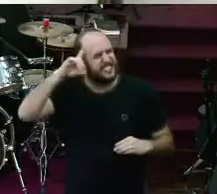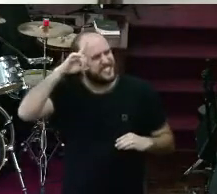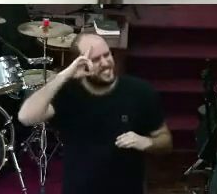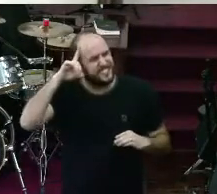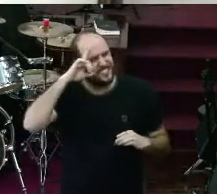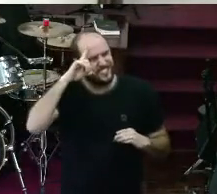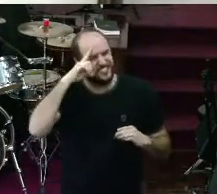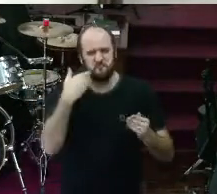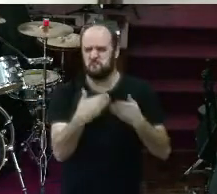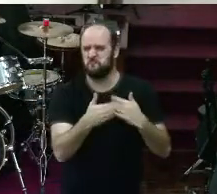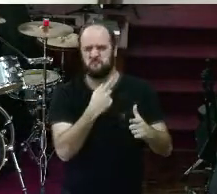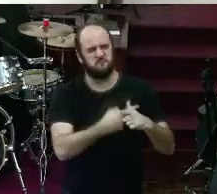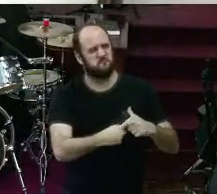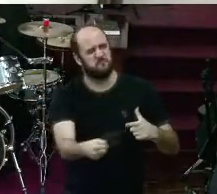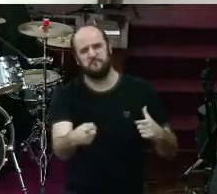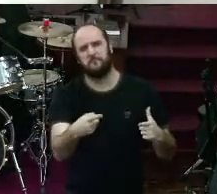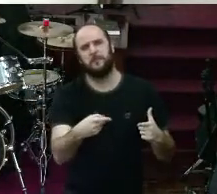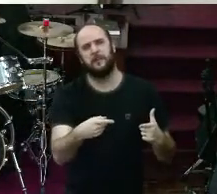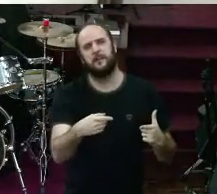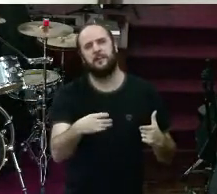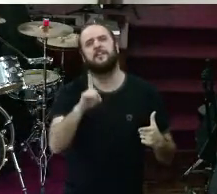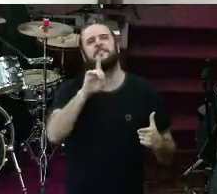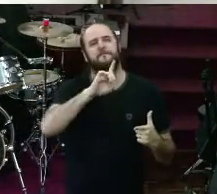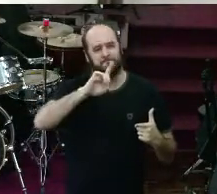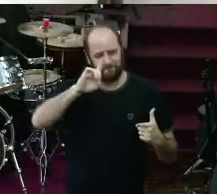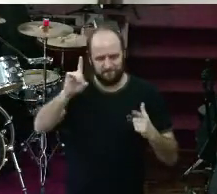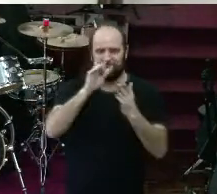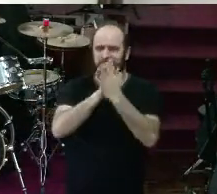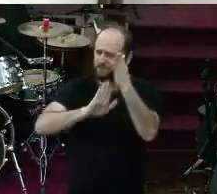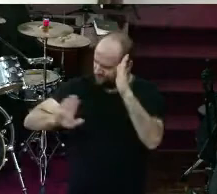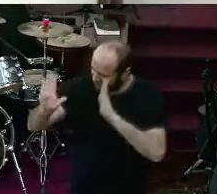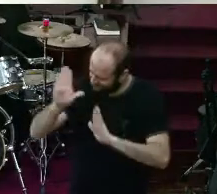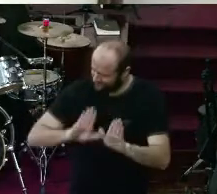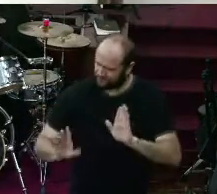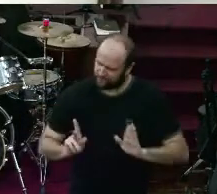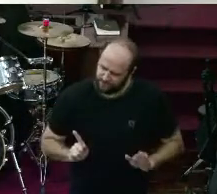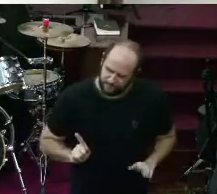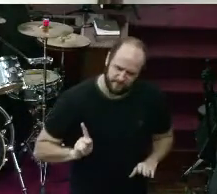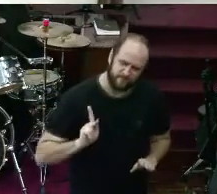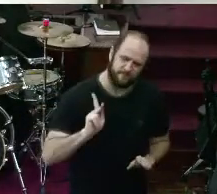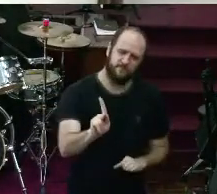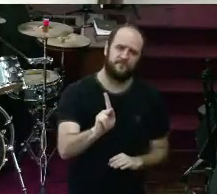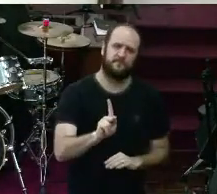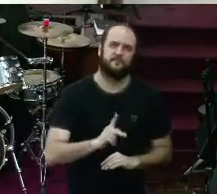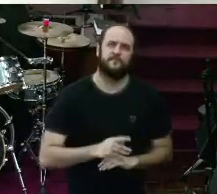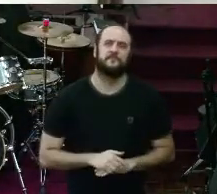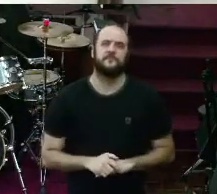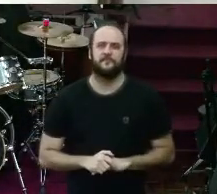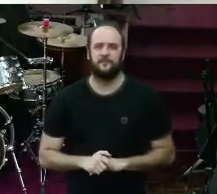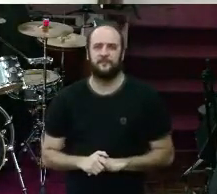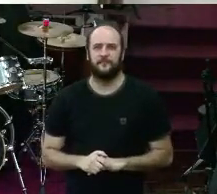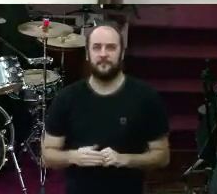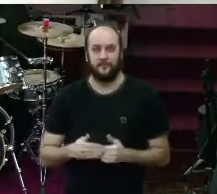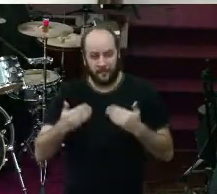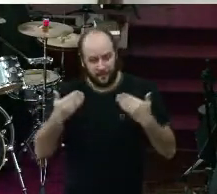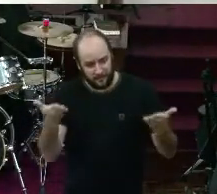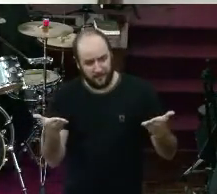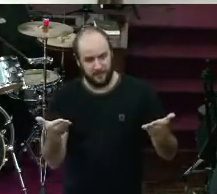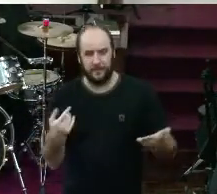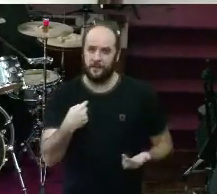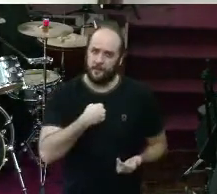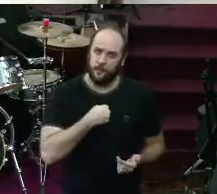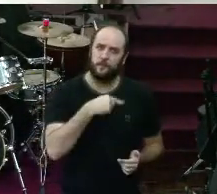sobre nós, o Senhor estará sendo adorado no seu alto e sublime trono. Portanto, irmãos, eu e